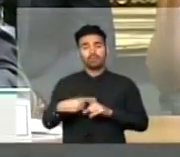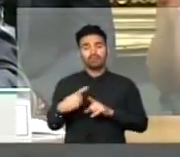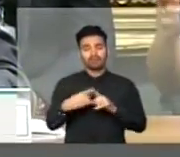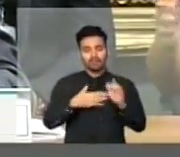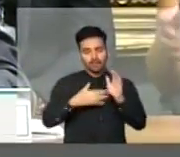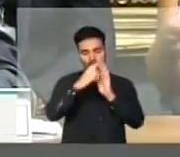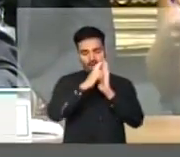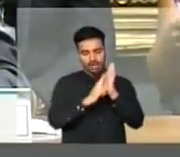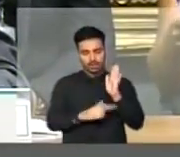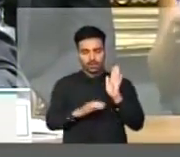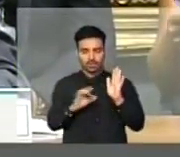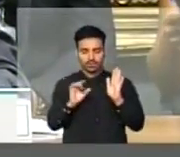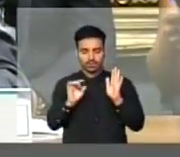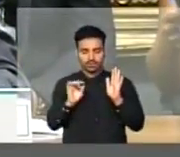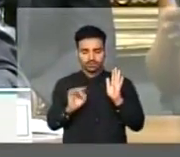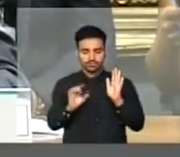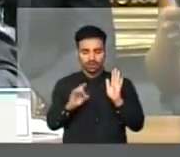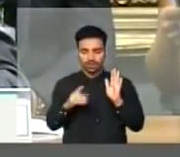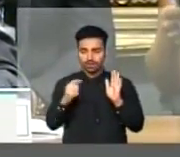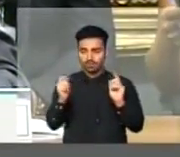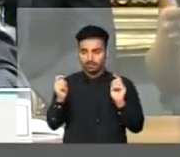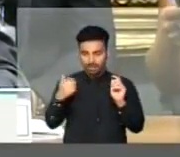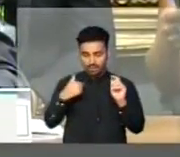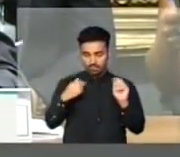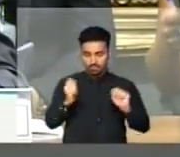mínimos podem autorizar a instauração do processo.